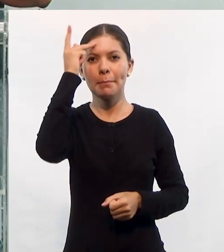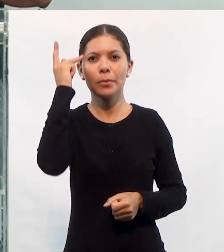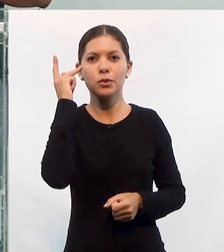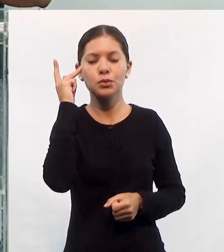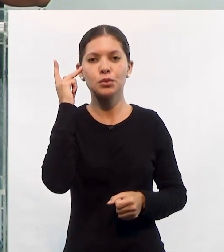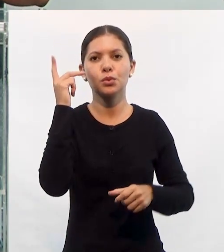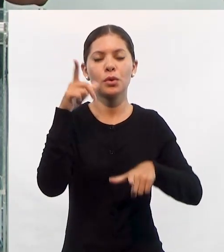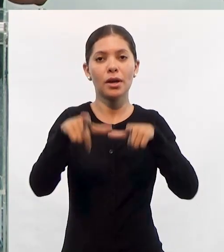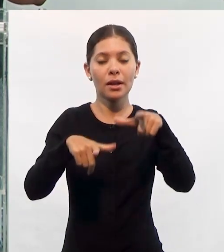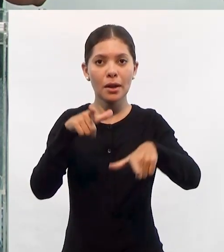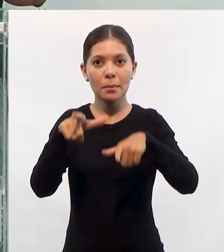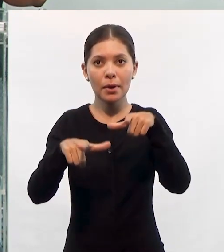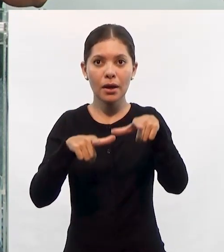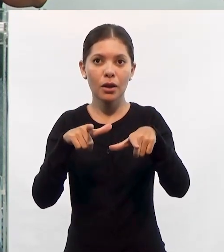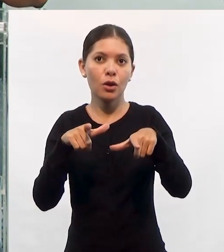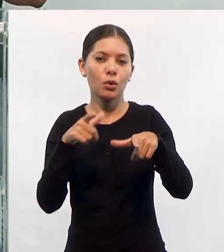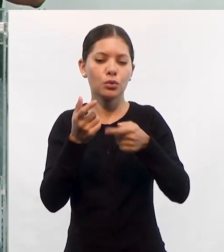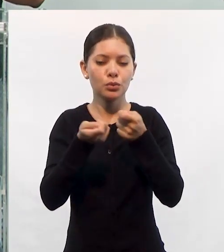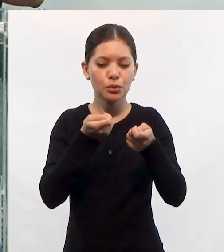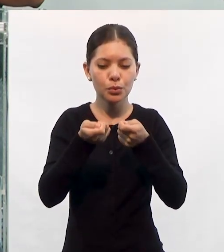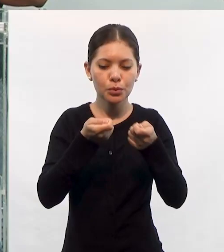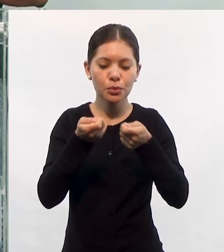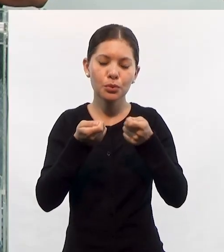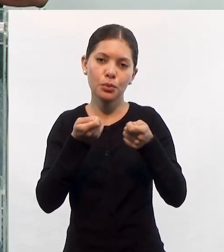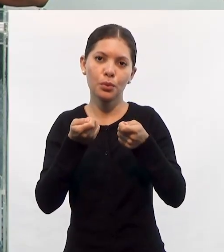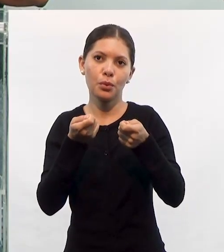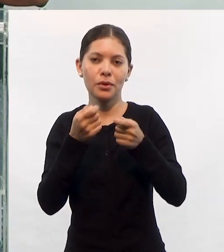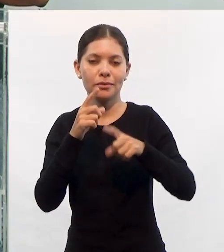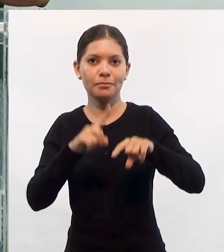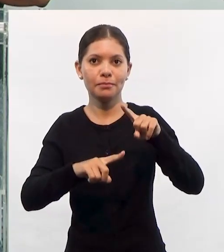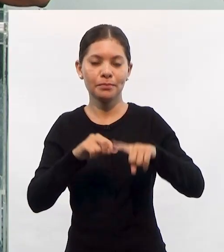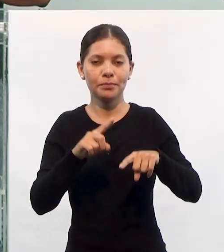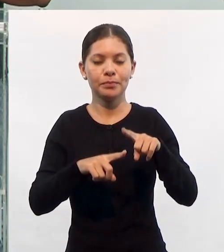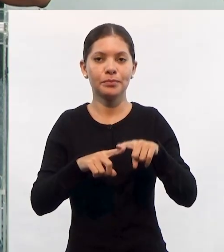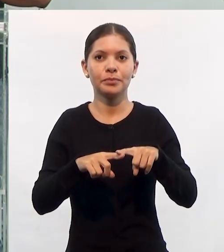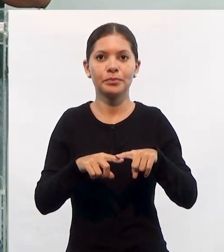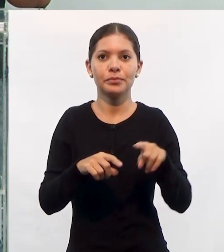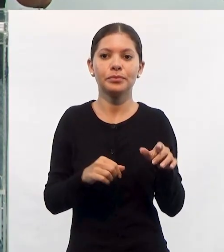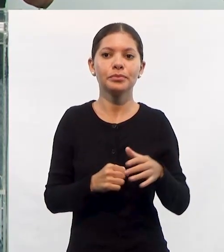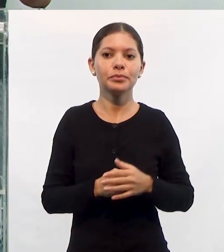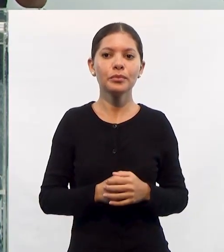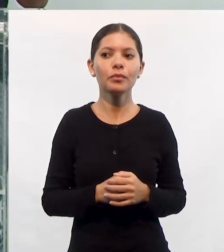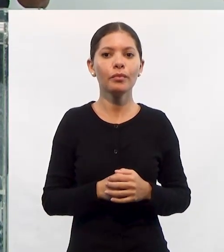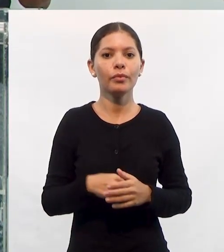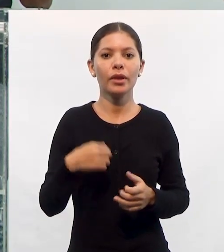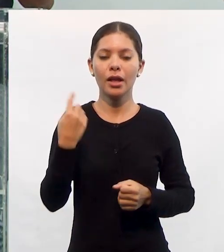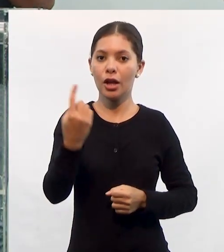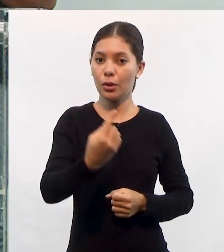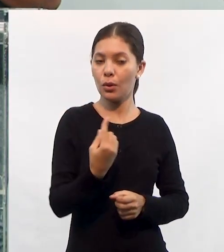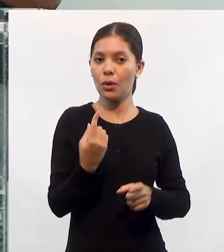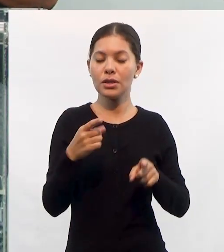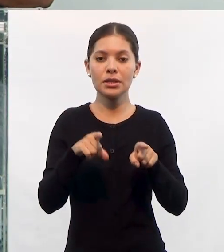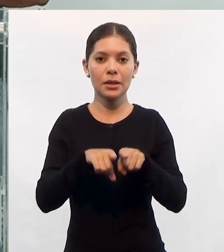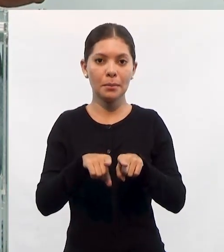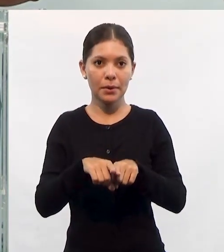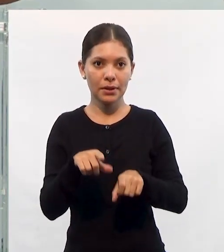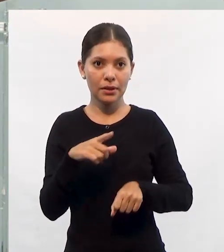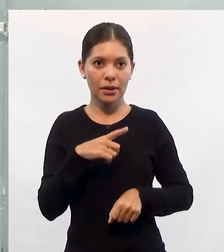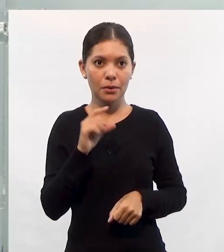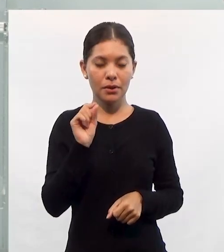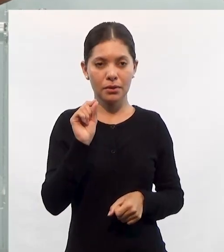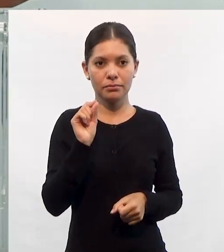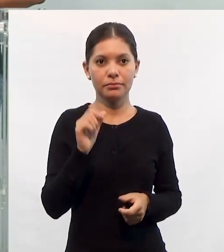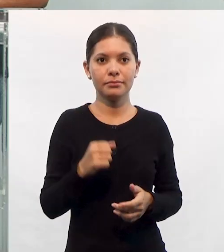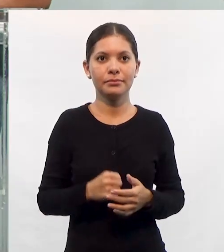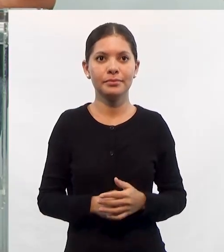pessoas que trabalham no controle de algumas máquinas. E nós também temos